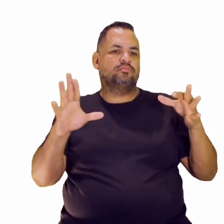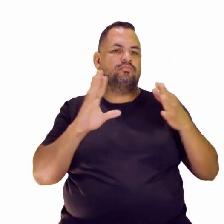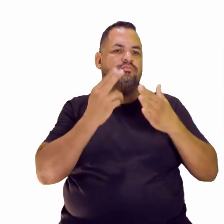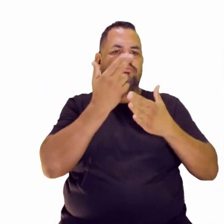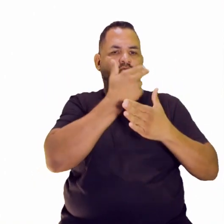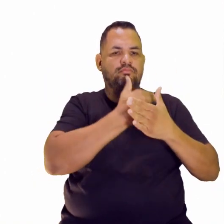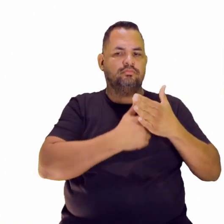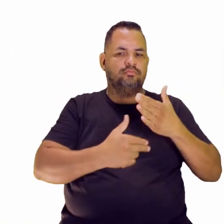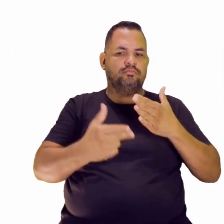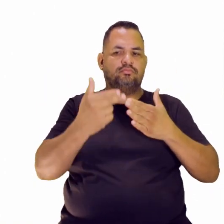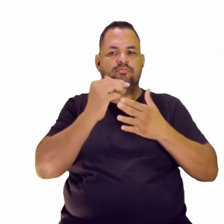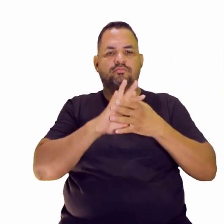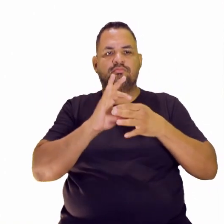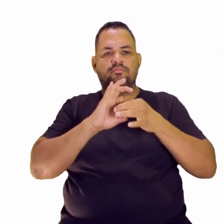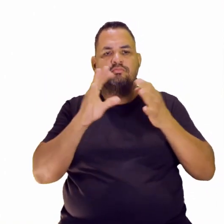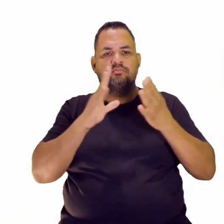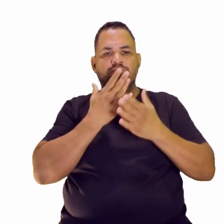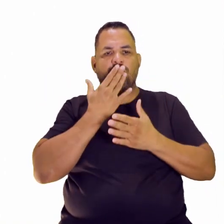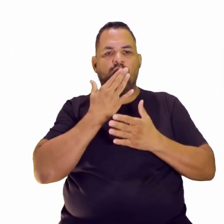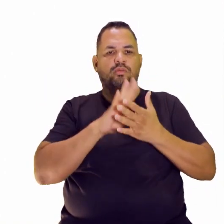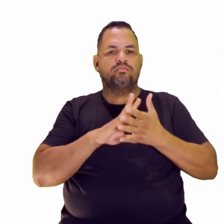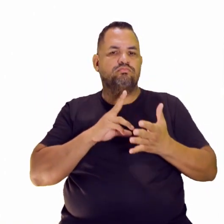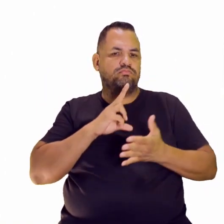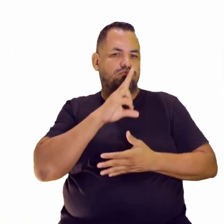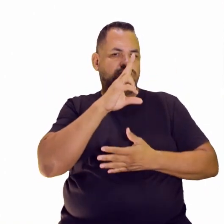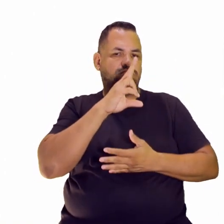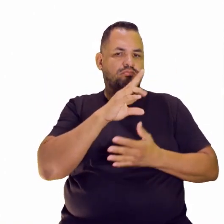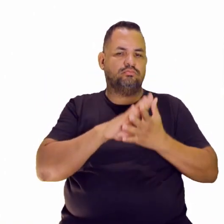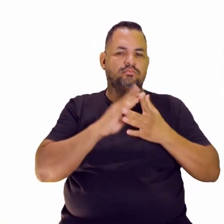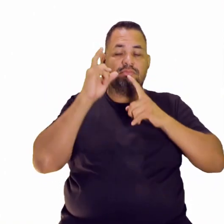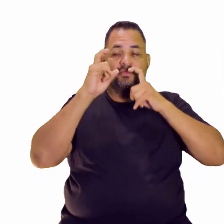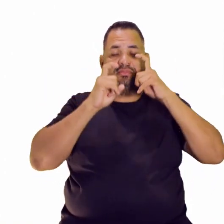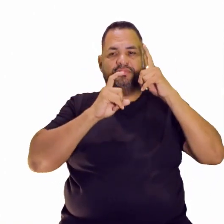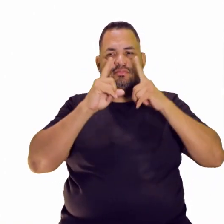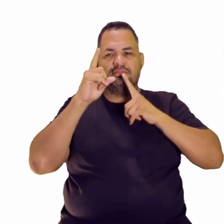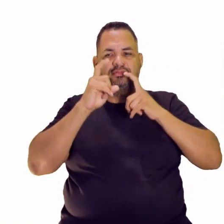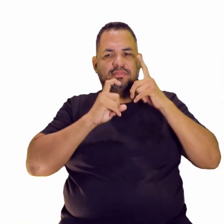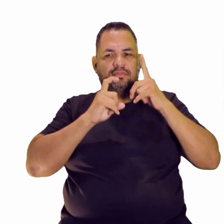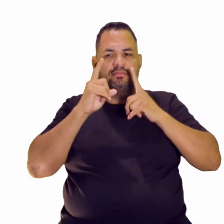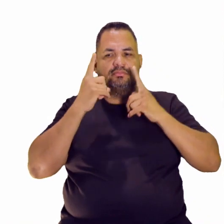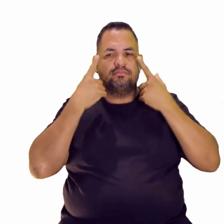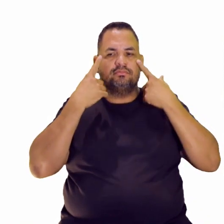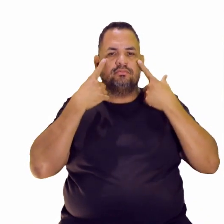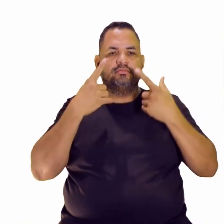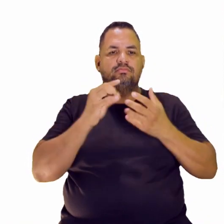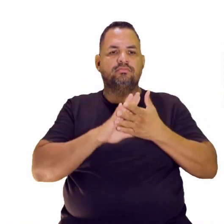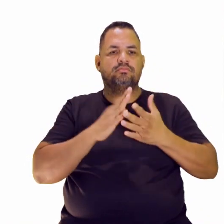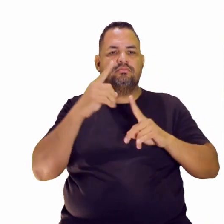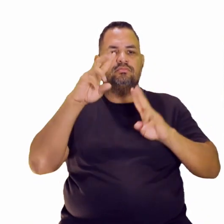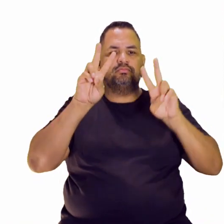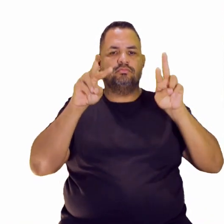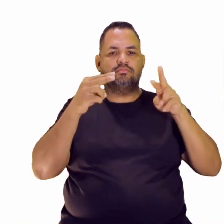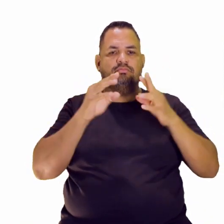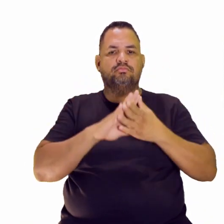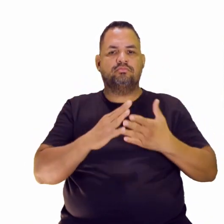soltas, desenho mais livre, cores mais intensas e maior expressividade. Os